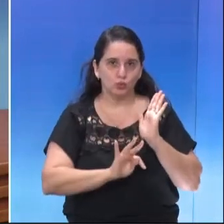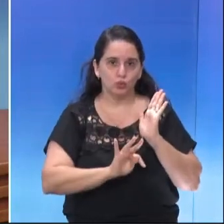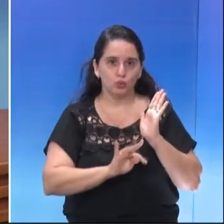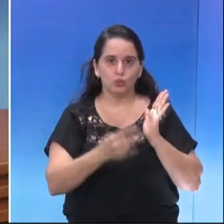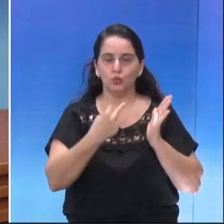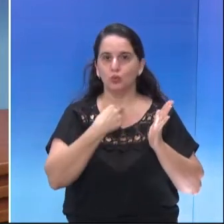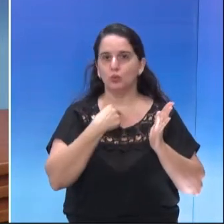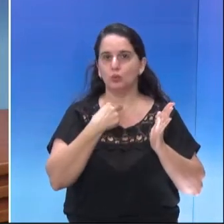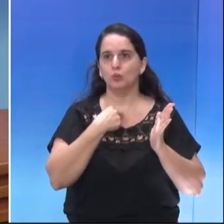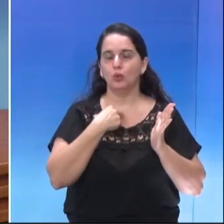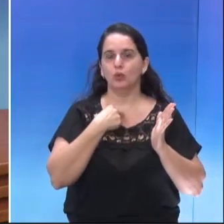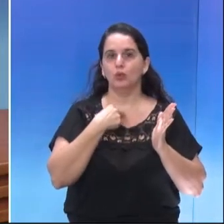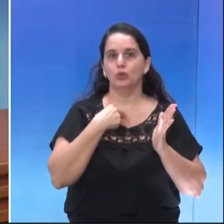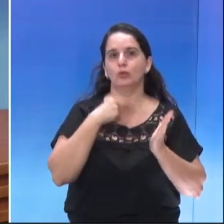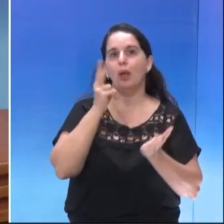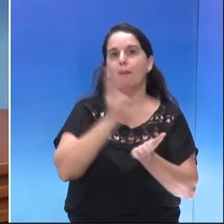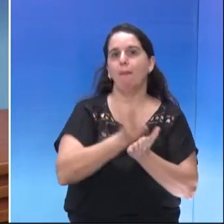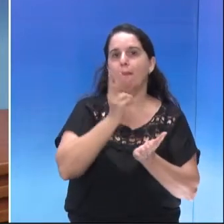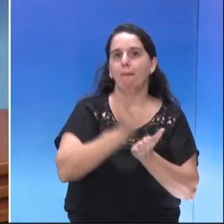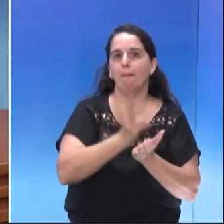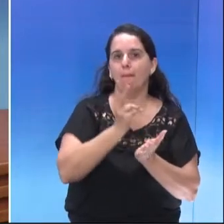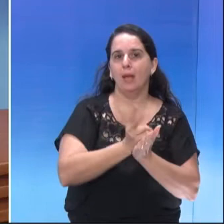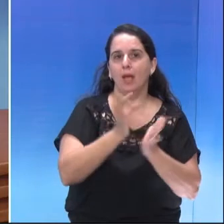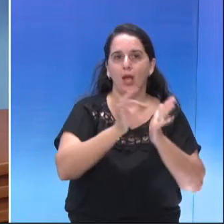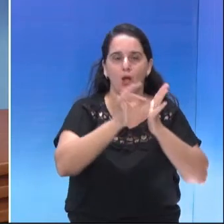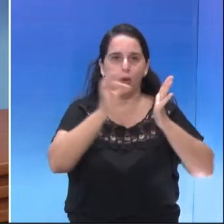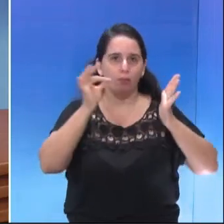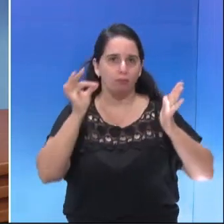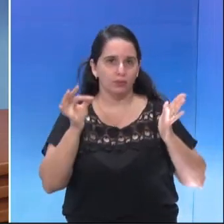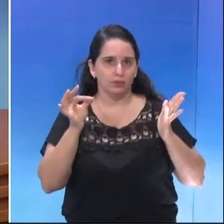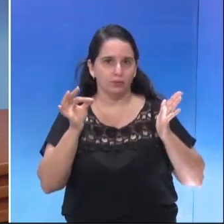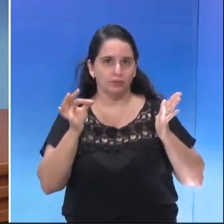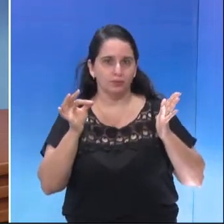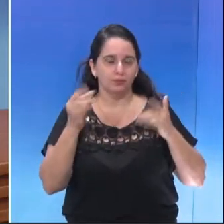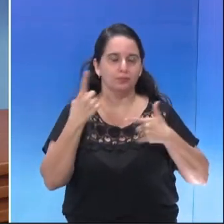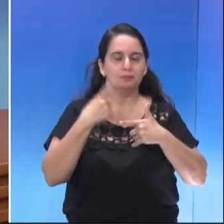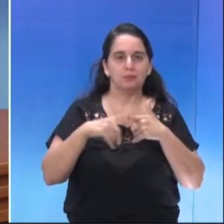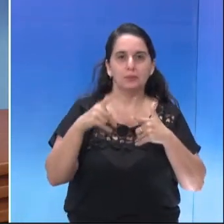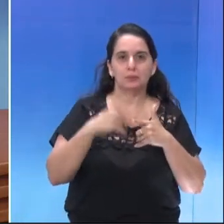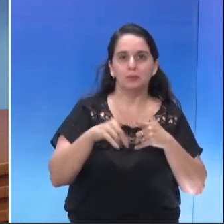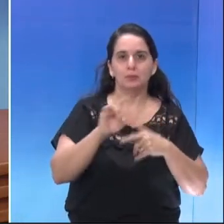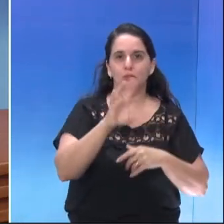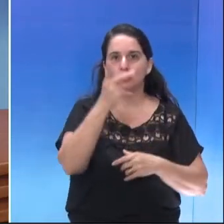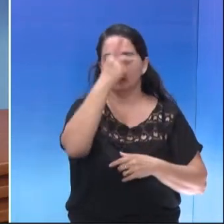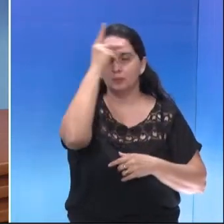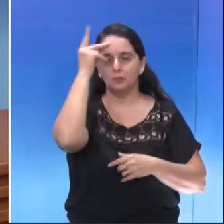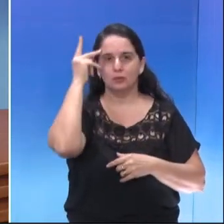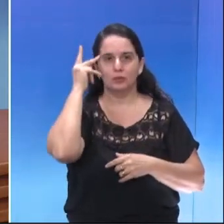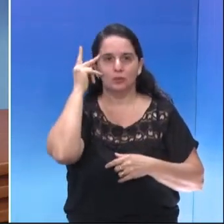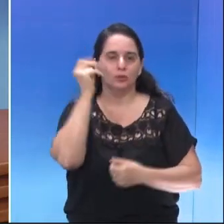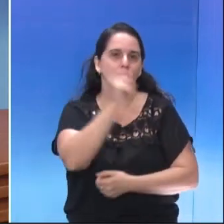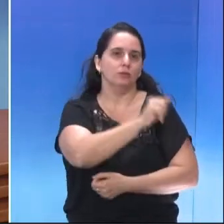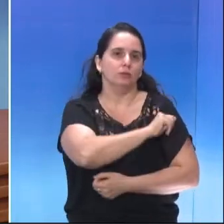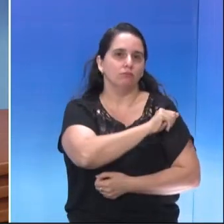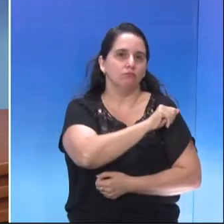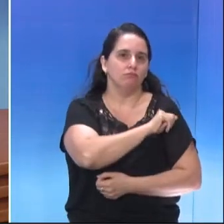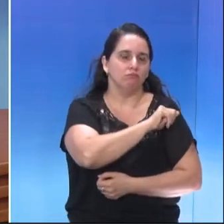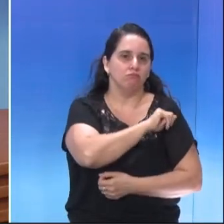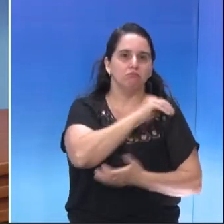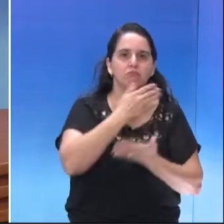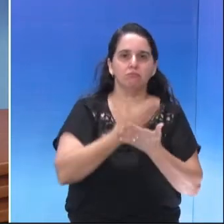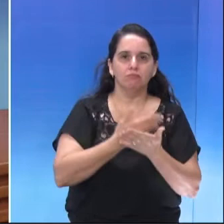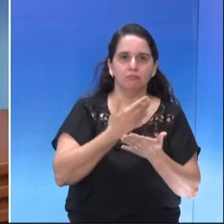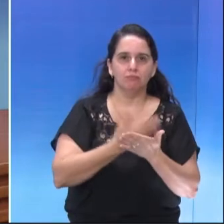pode ficar só na mesmice da crítica. Então, o problema de muitos candidatos, de muitos alunos, de muitos